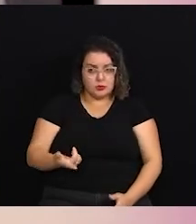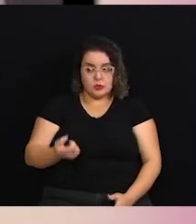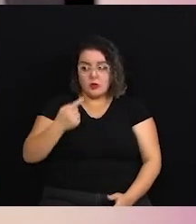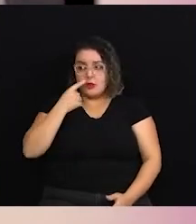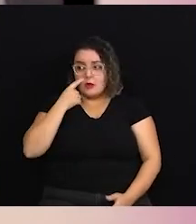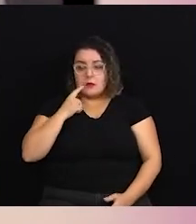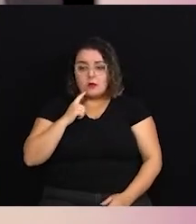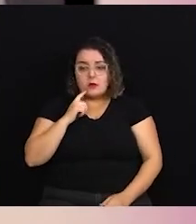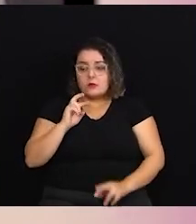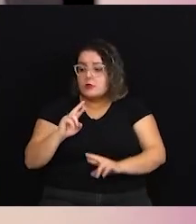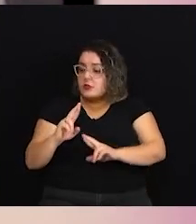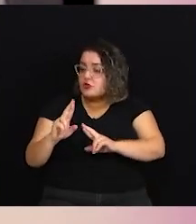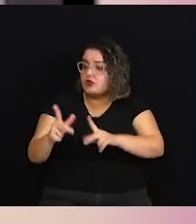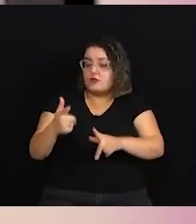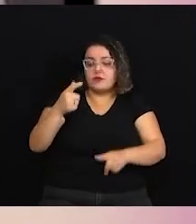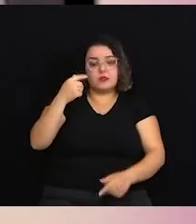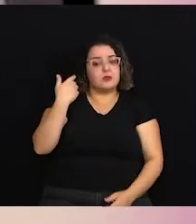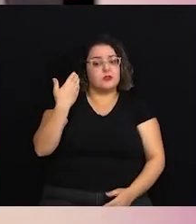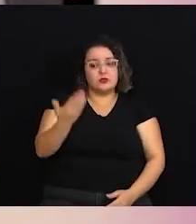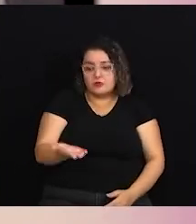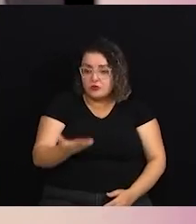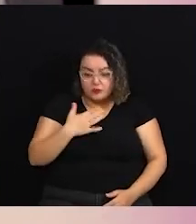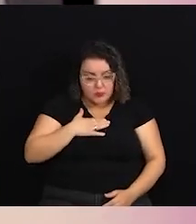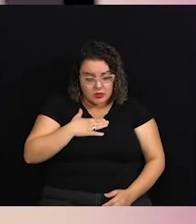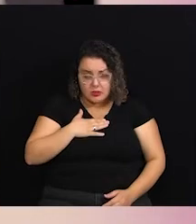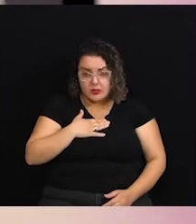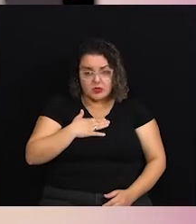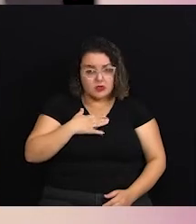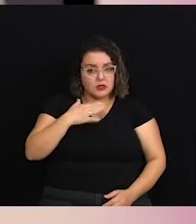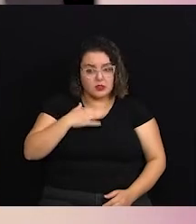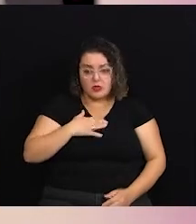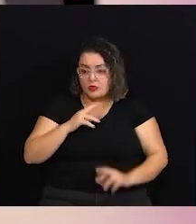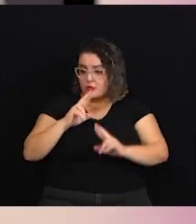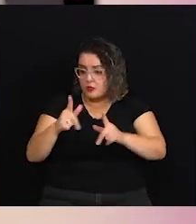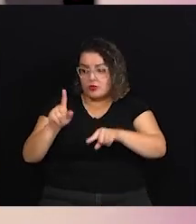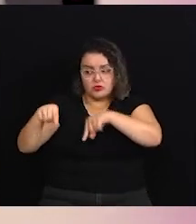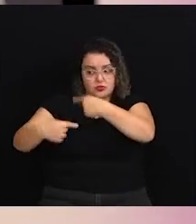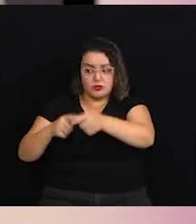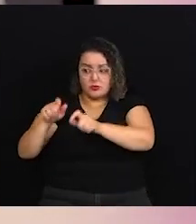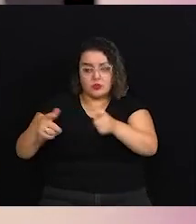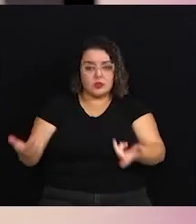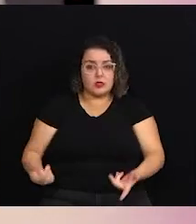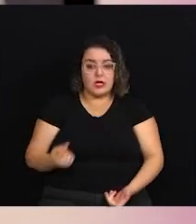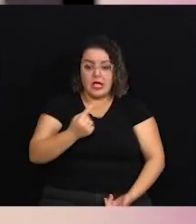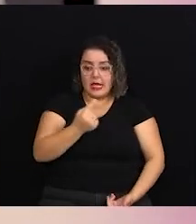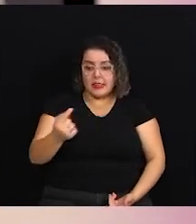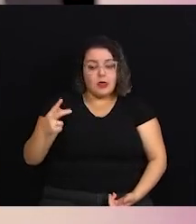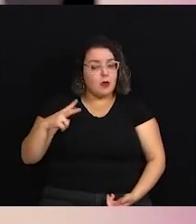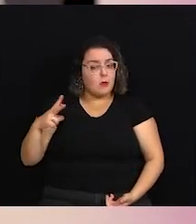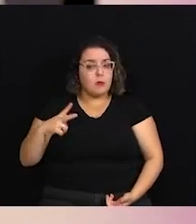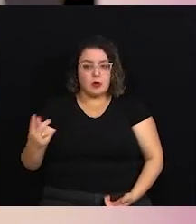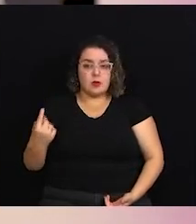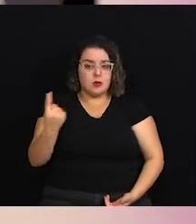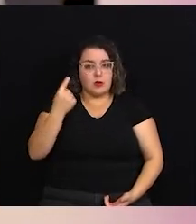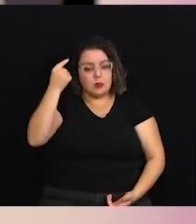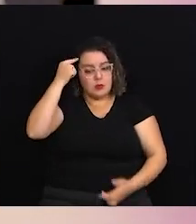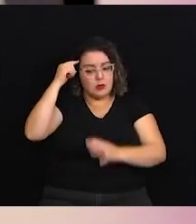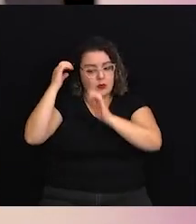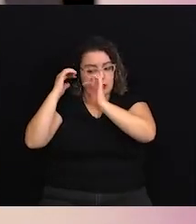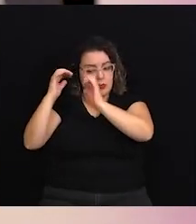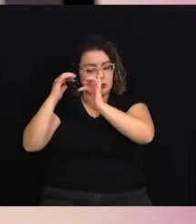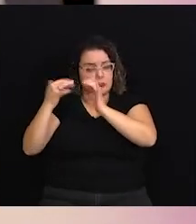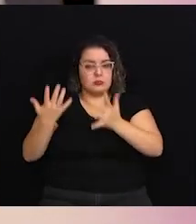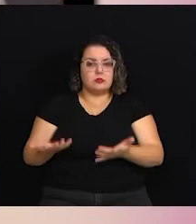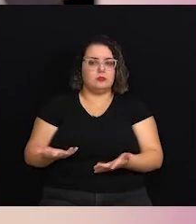Viviane você é muito diferente em mim e eu sou de verde da outra pessoa todo mundo de pato é um ser único entendo de funcionamento